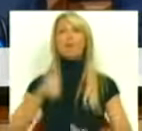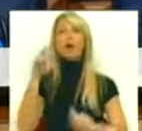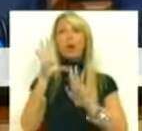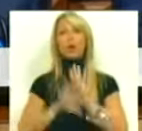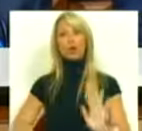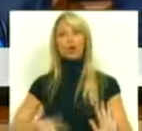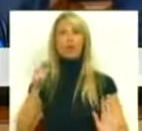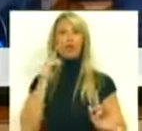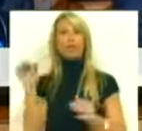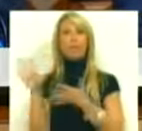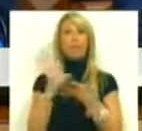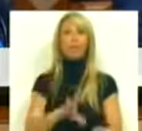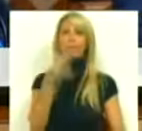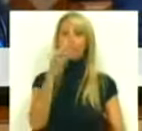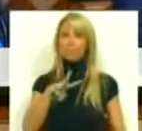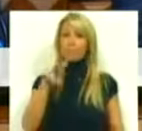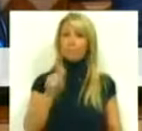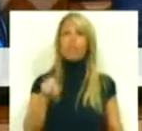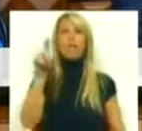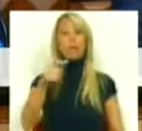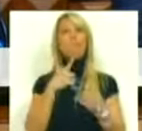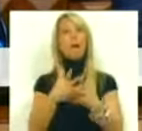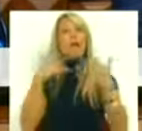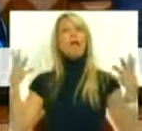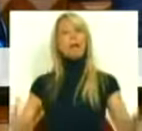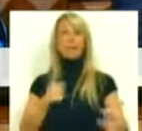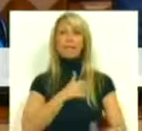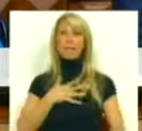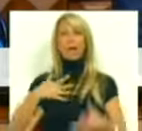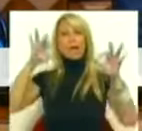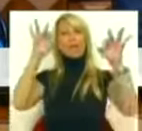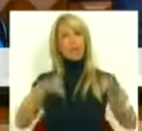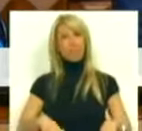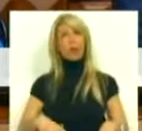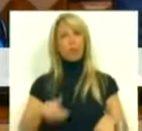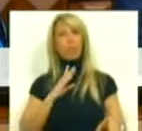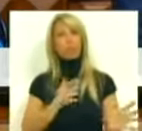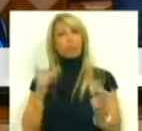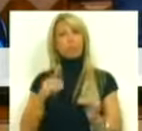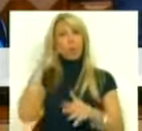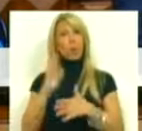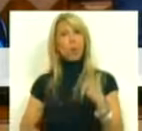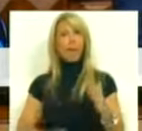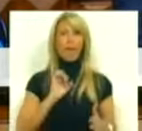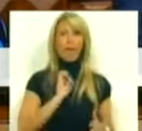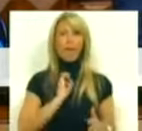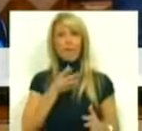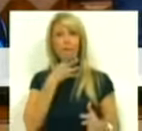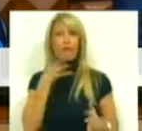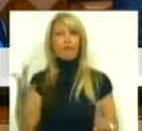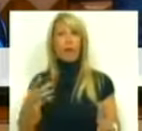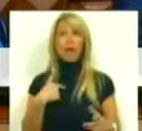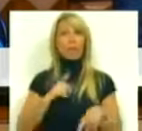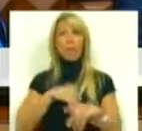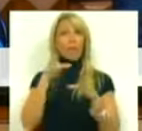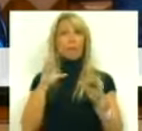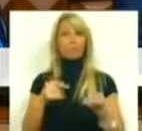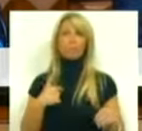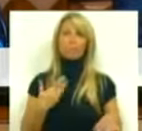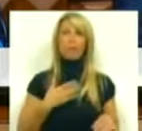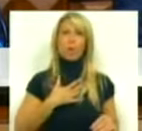as PMEs e também as grandes empresas. Termino para dar a palavra ao meu colega, porque senão fica sem tempo e não queria ser injusto. Sr. Ministro, dar-lhe nota